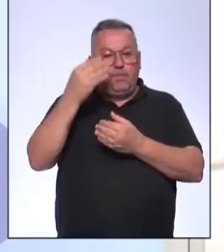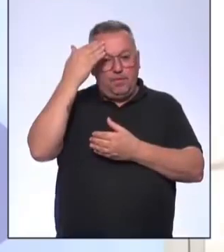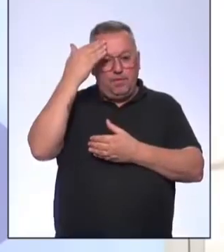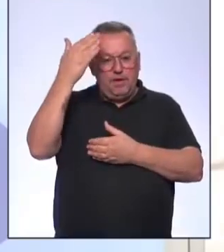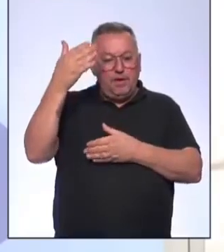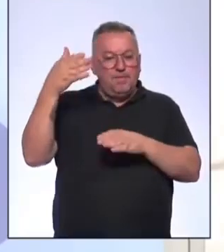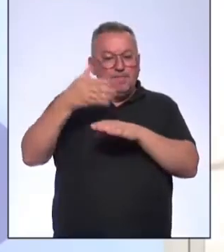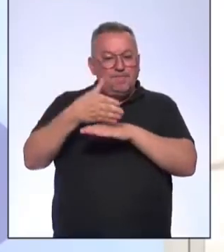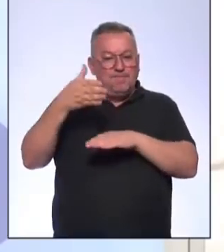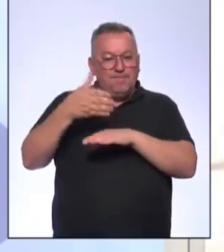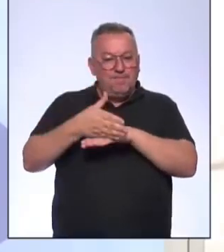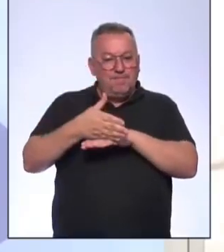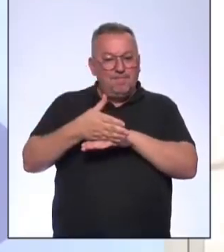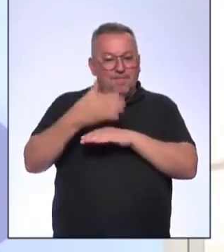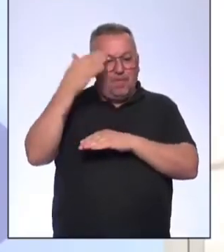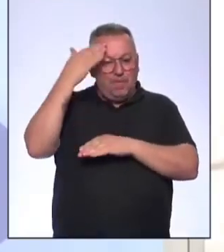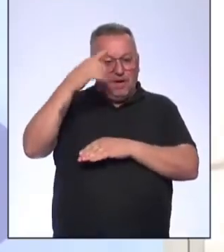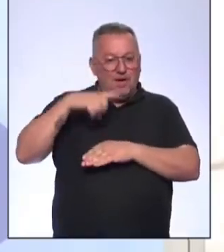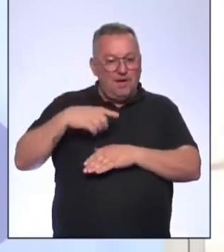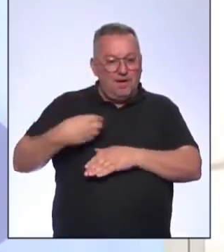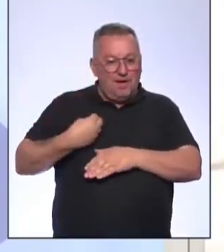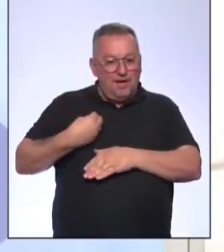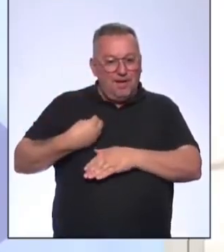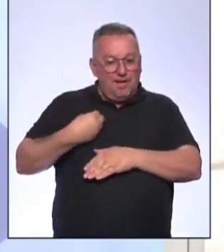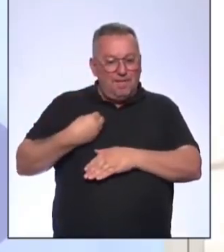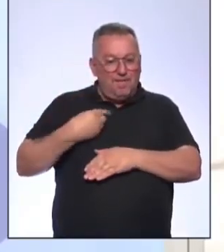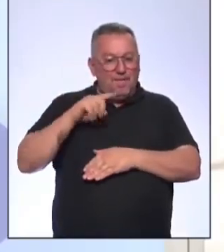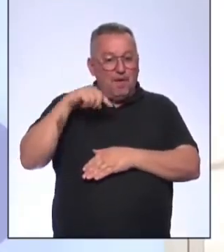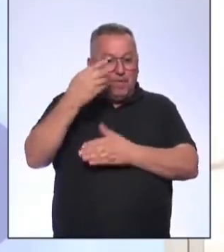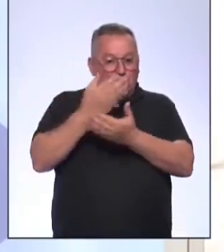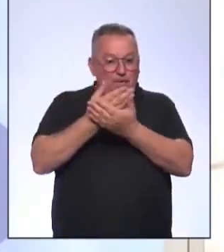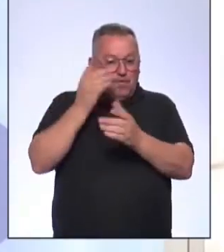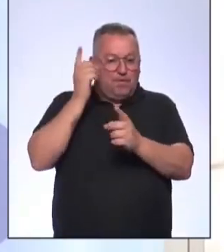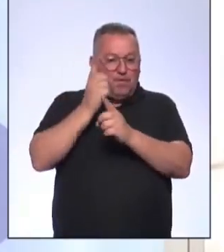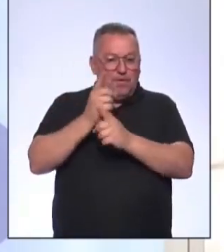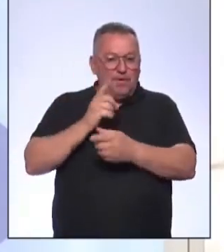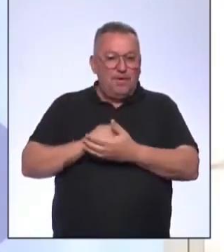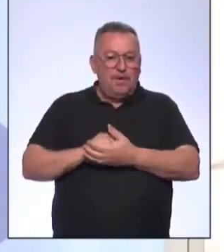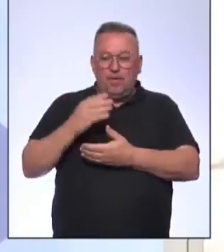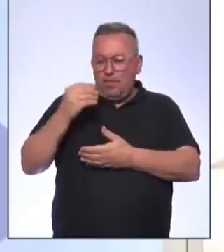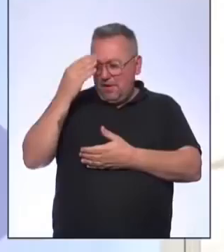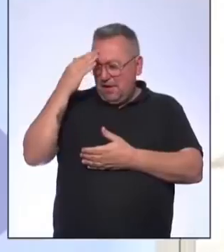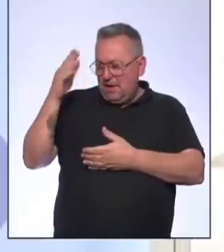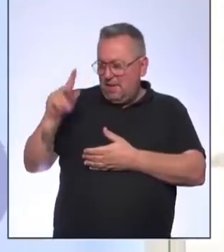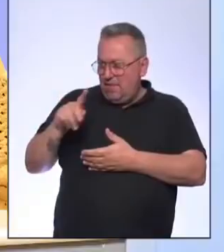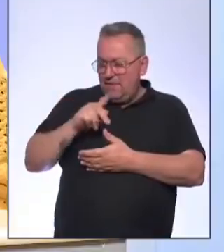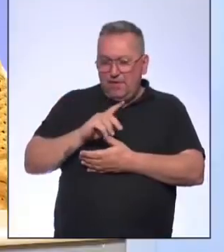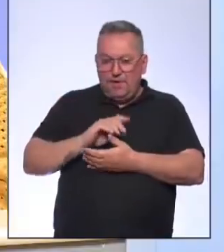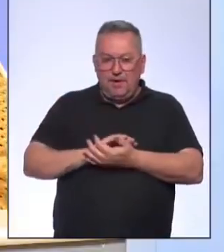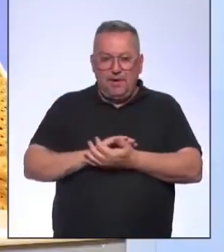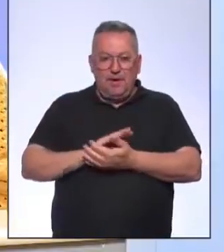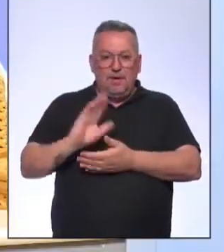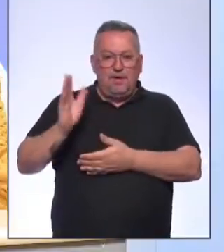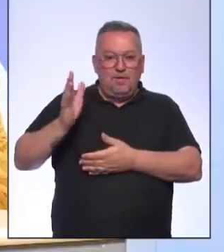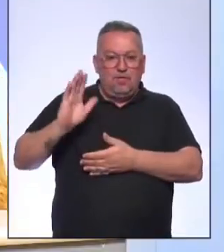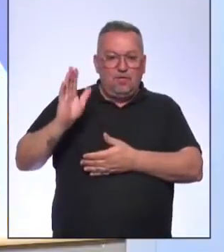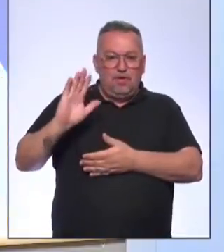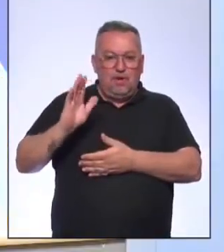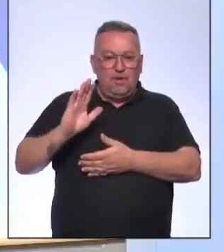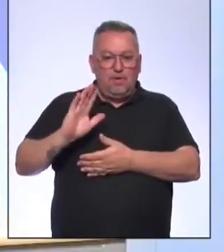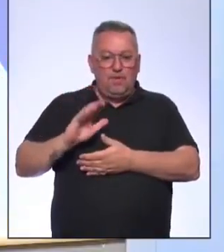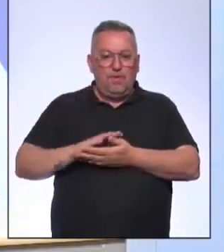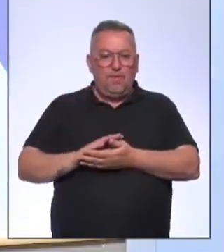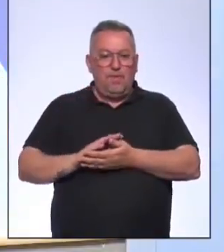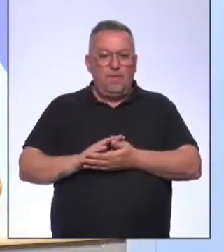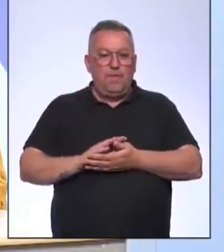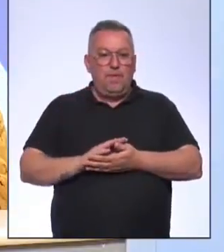por participarem, obrigado por estar aqui, espero você na próxima aula. Professor Antônio, muito obrigado pela interação. Bye, bye, thanks. Thank